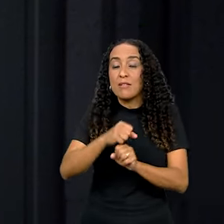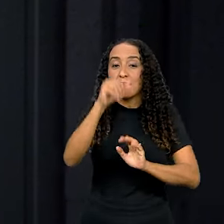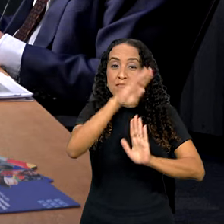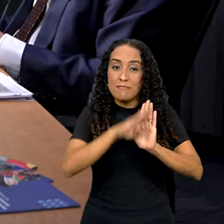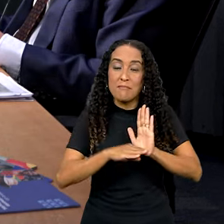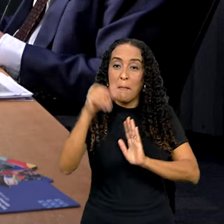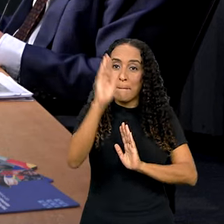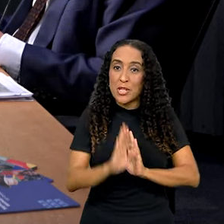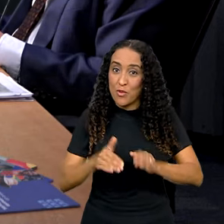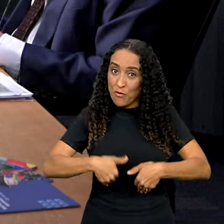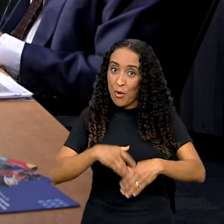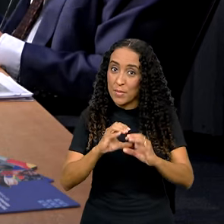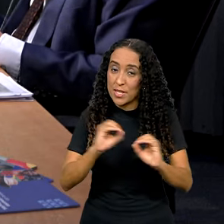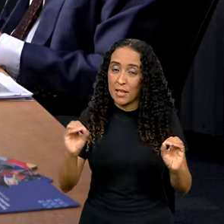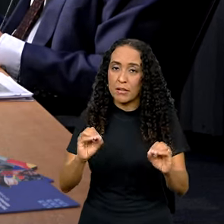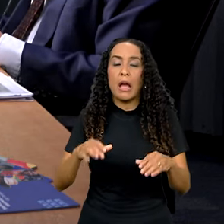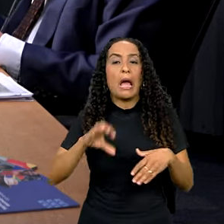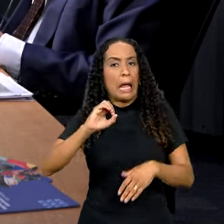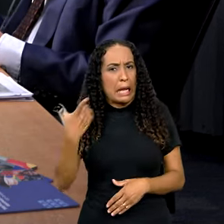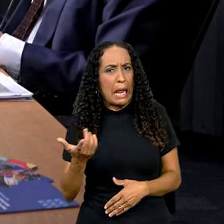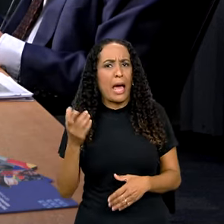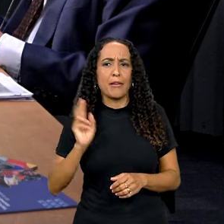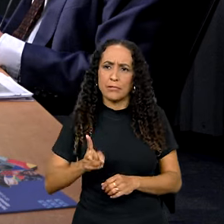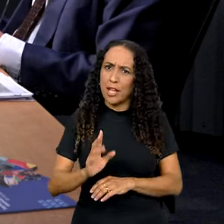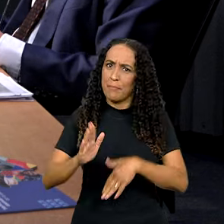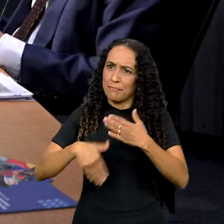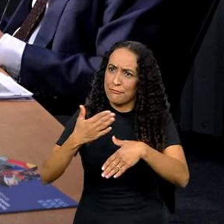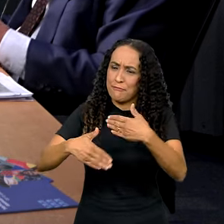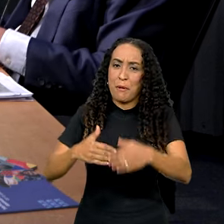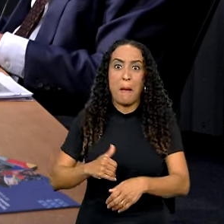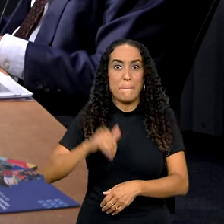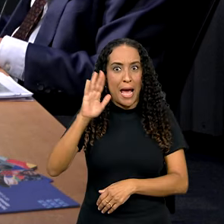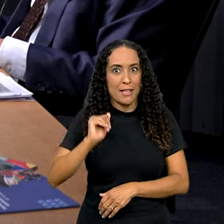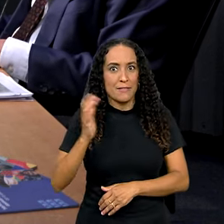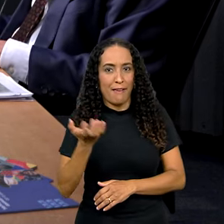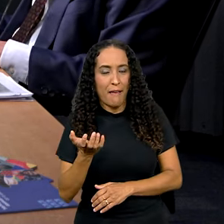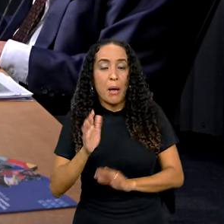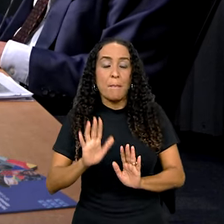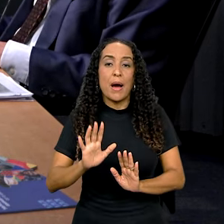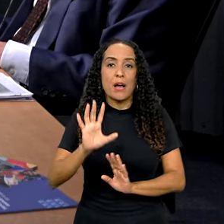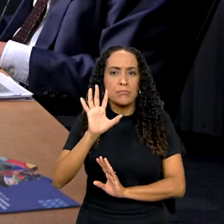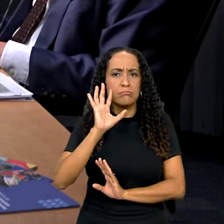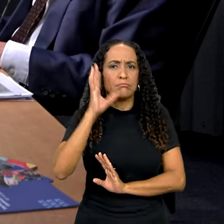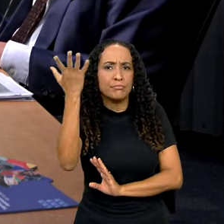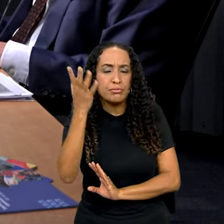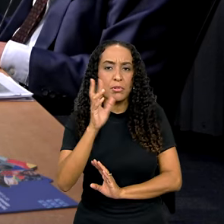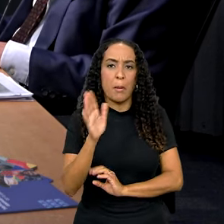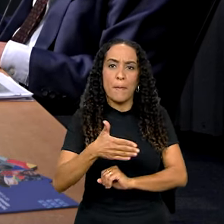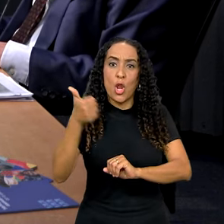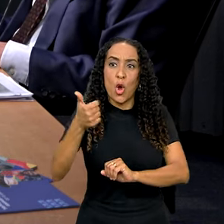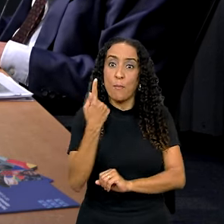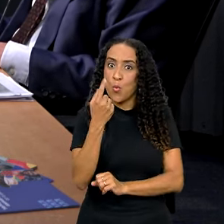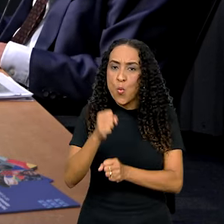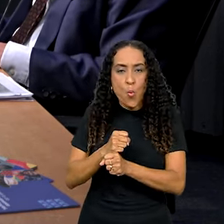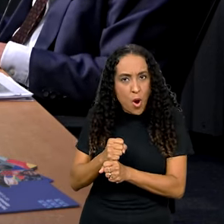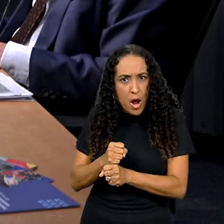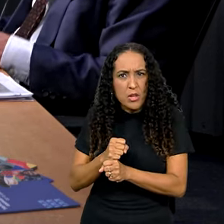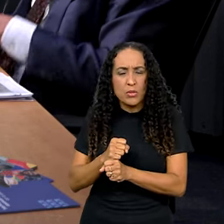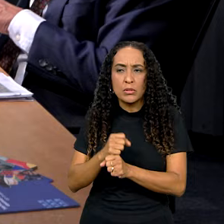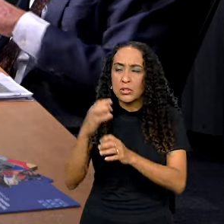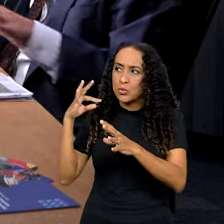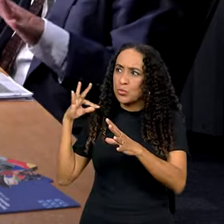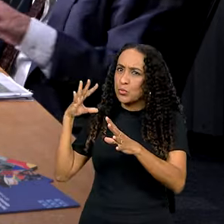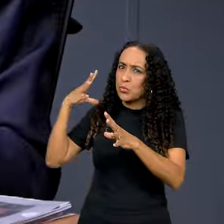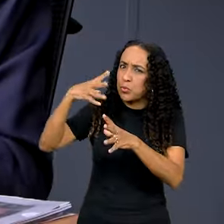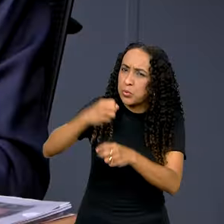Plano Brasil sem fome Ministro é claro que a gente sempre quer mais mas e o melhor resultado para um ano